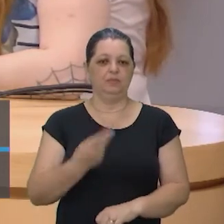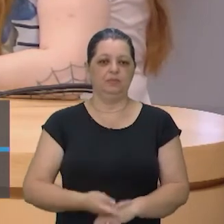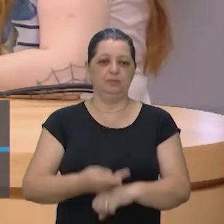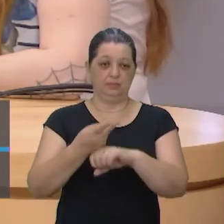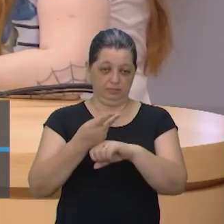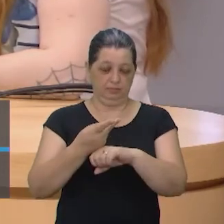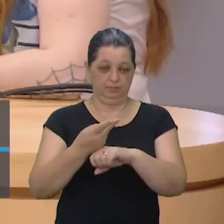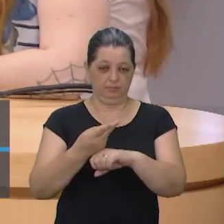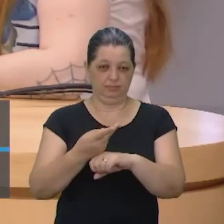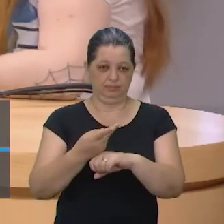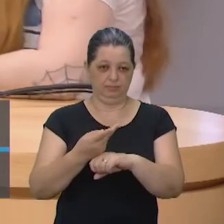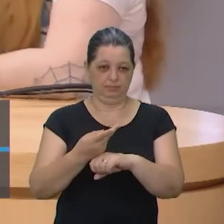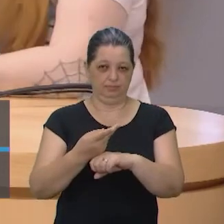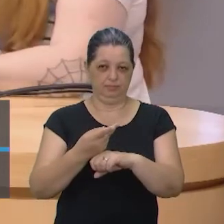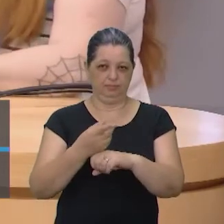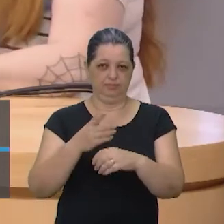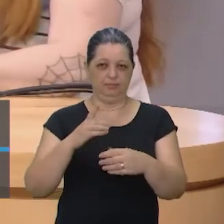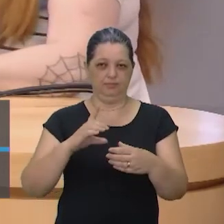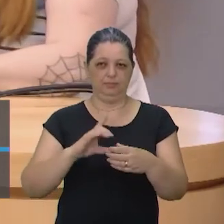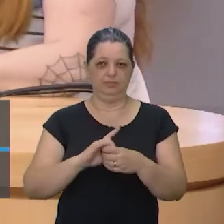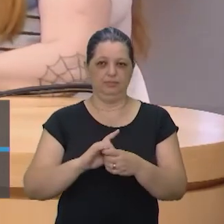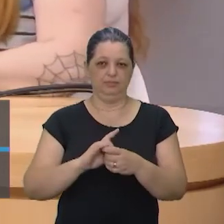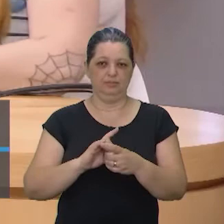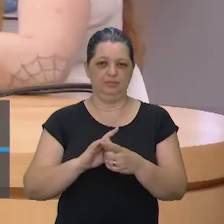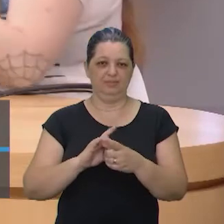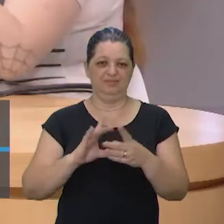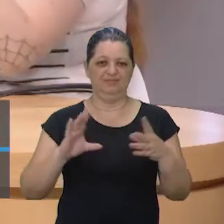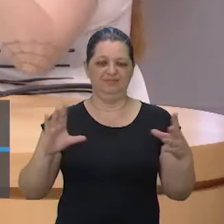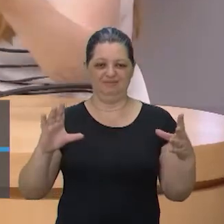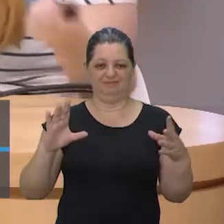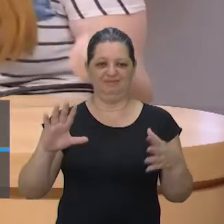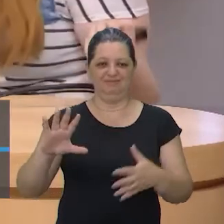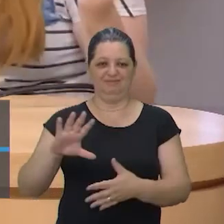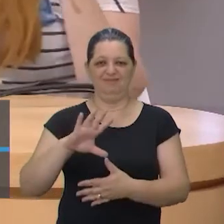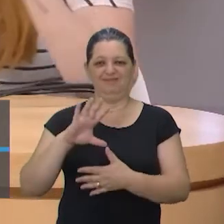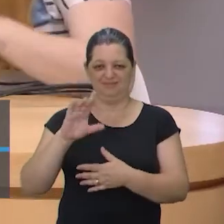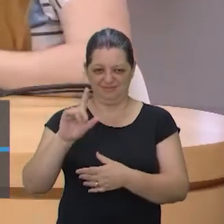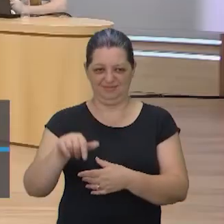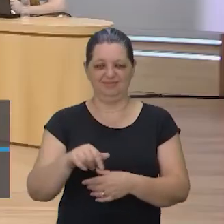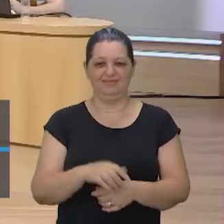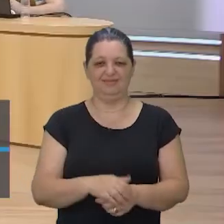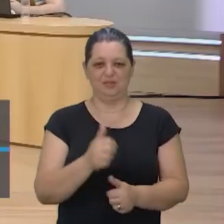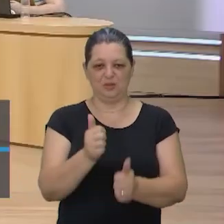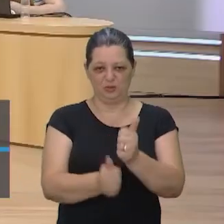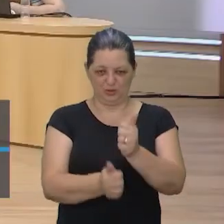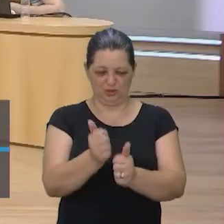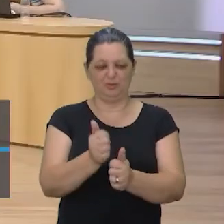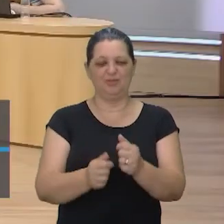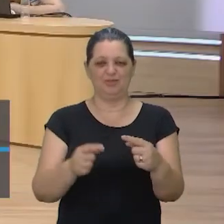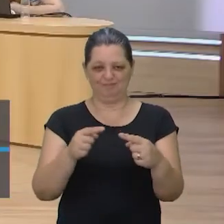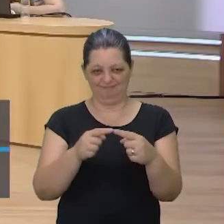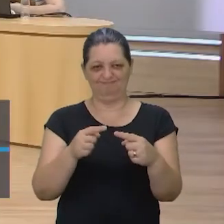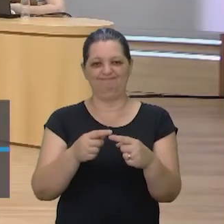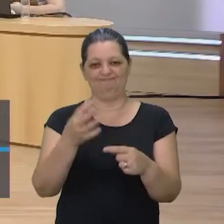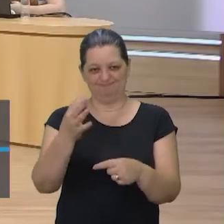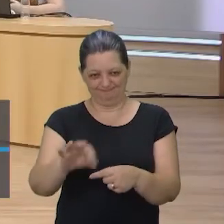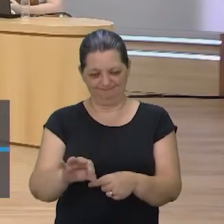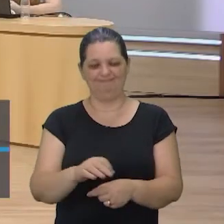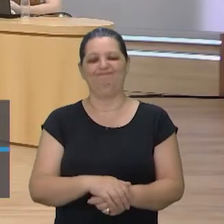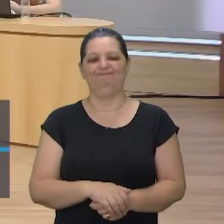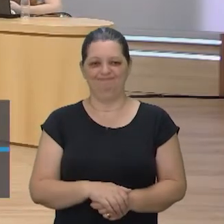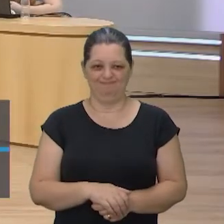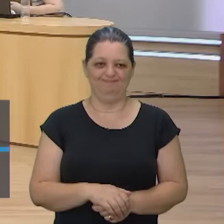edição. A Libertadores da América, claro. Libertadores da América. Pô. É